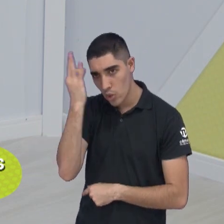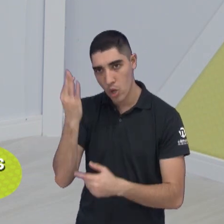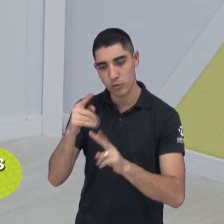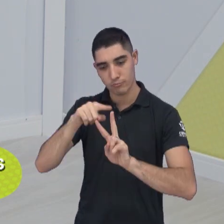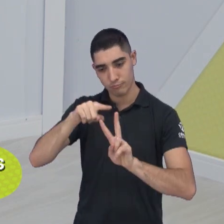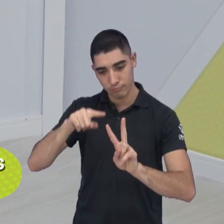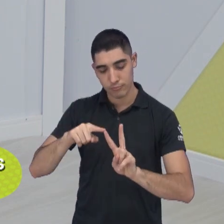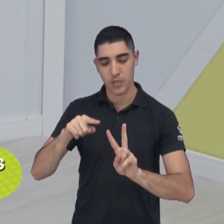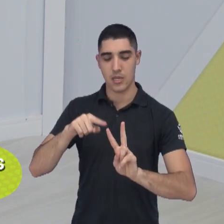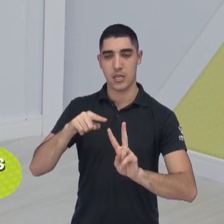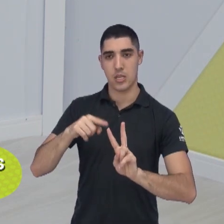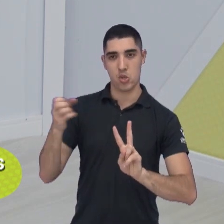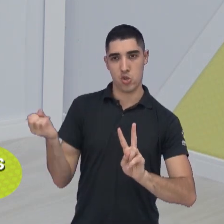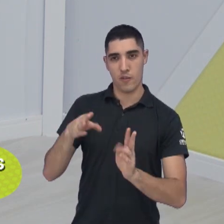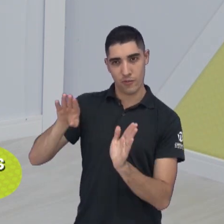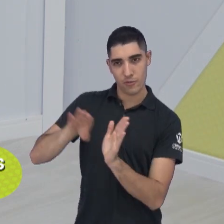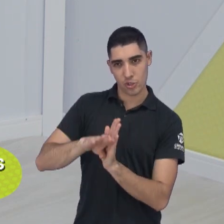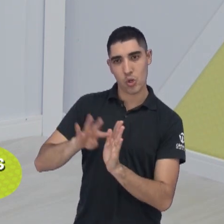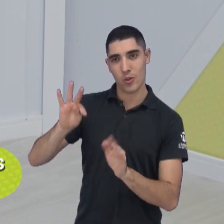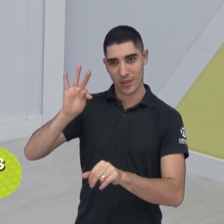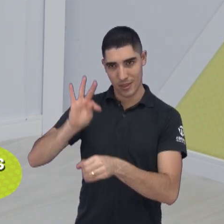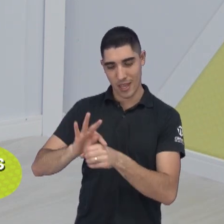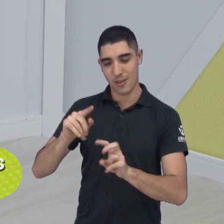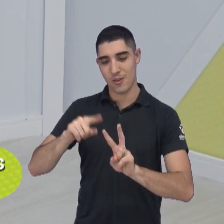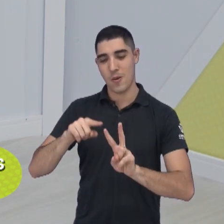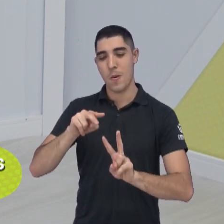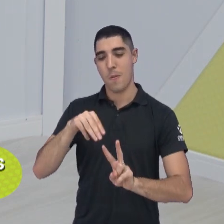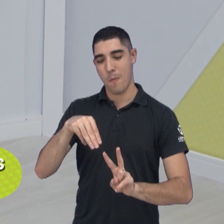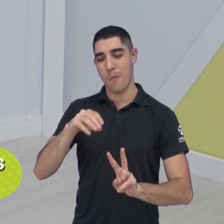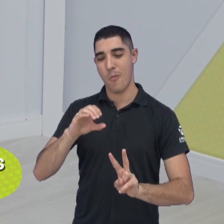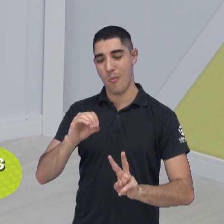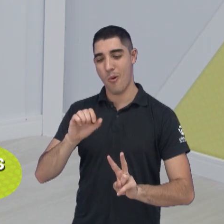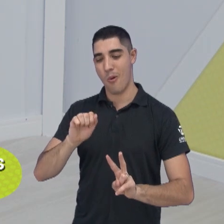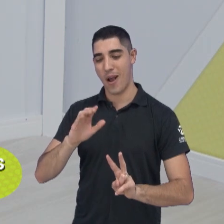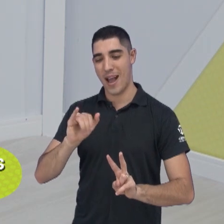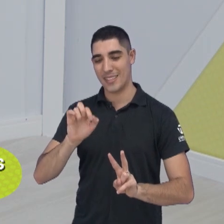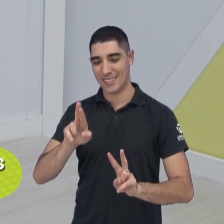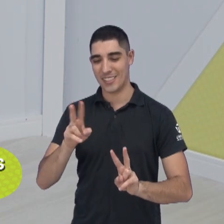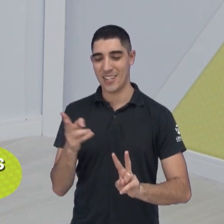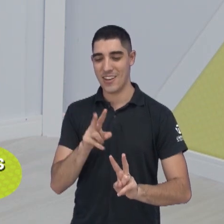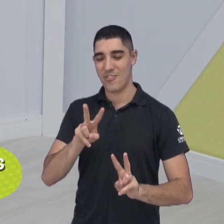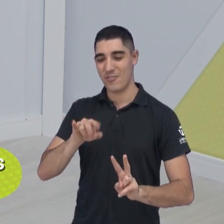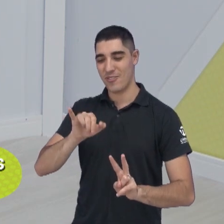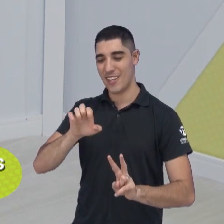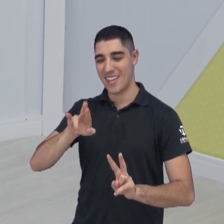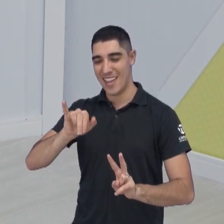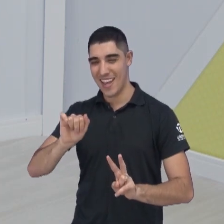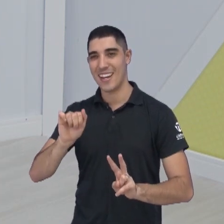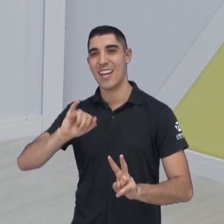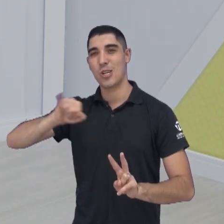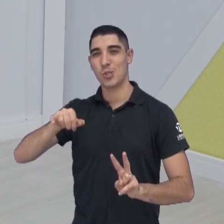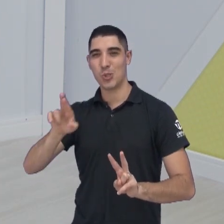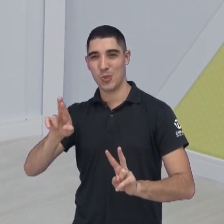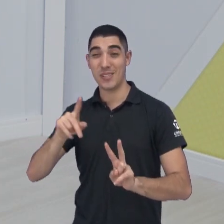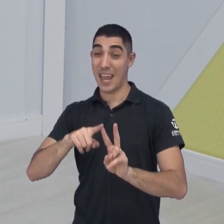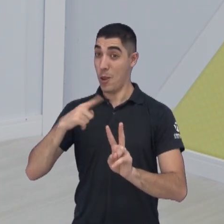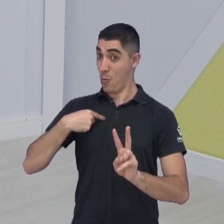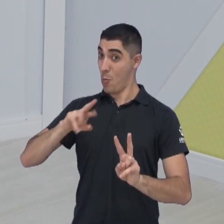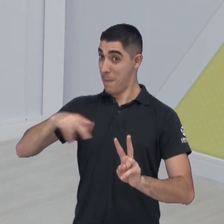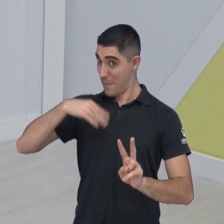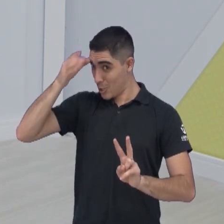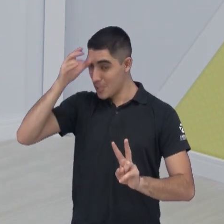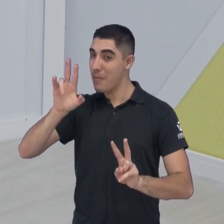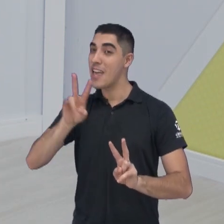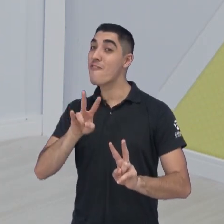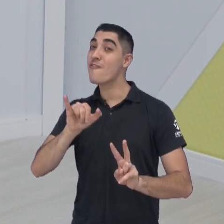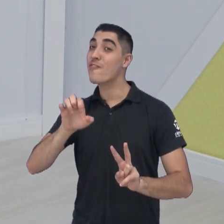Novo técnico do São José, o Moacir Vieira Júnior. Não é meu tio, mas tem Vieira no sobrenome, é dos bons. E o Sid Clay tá chegando. Sid Clay é